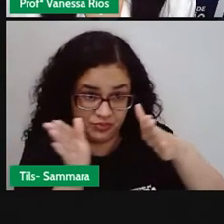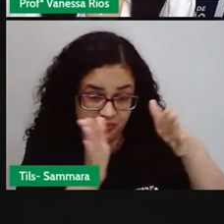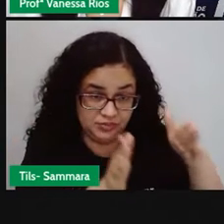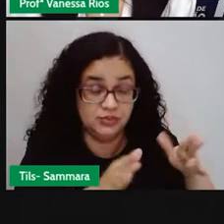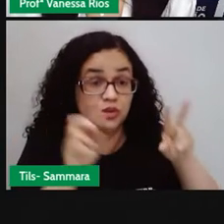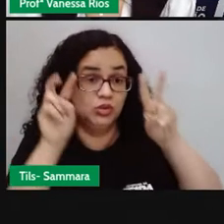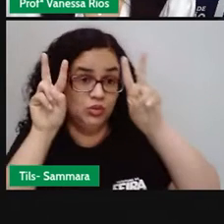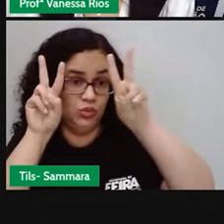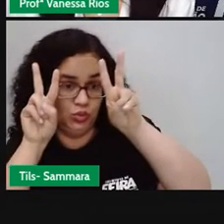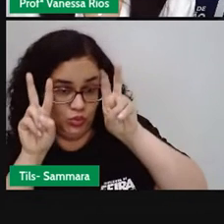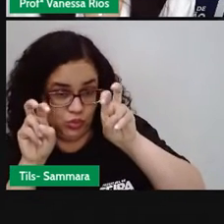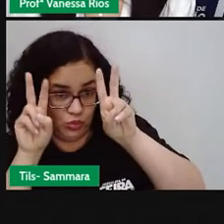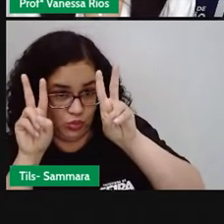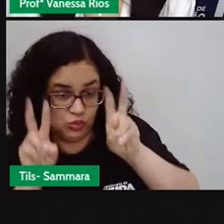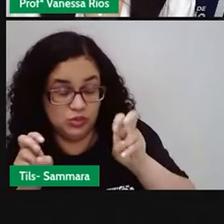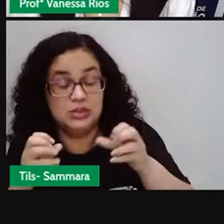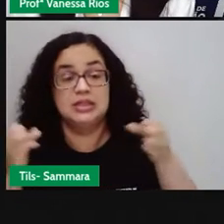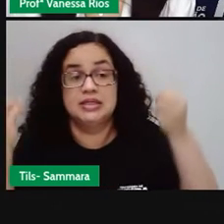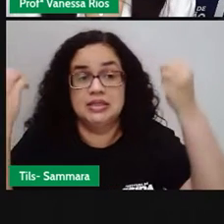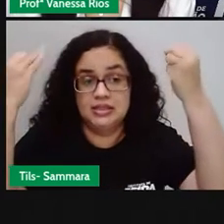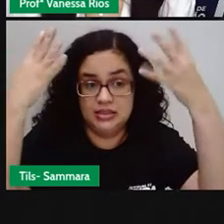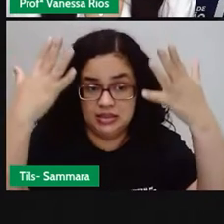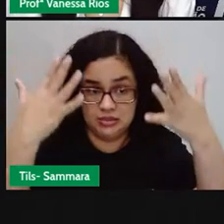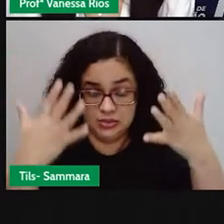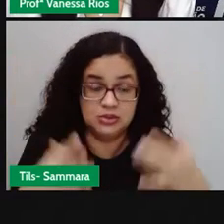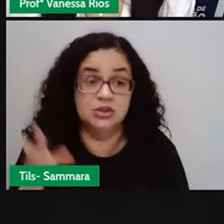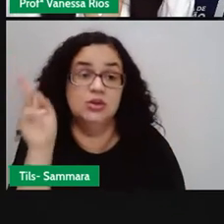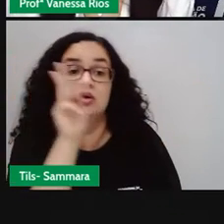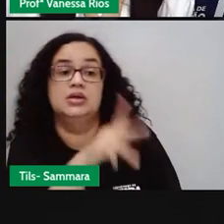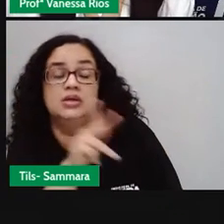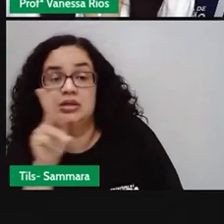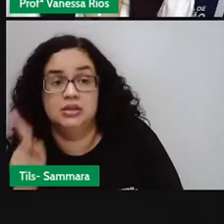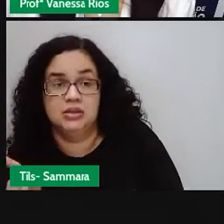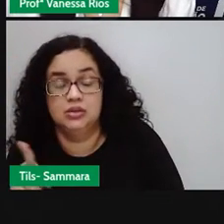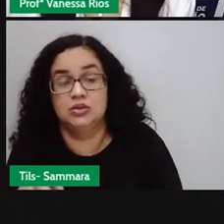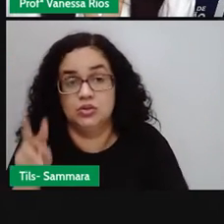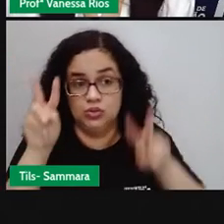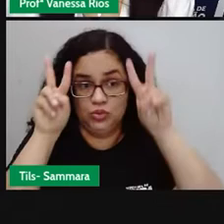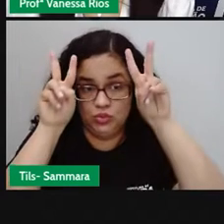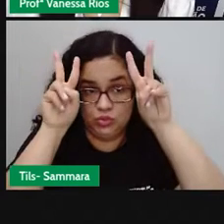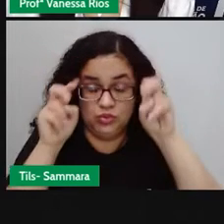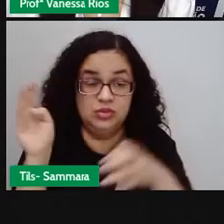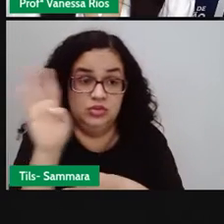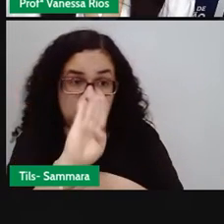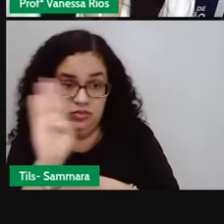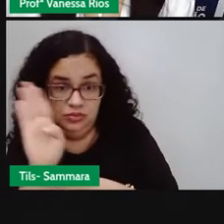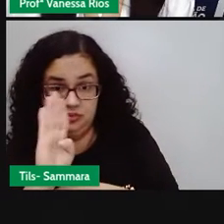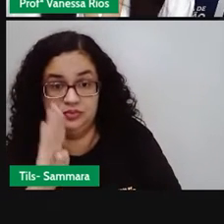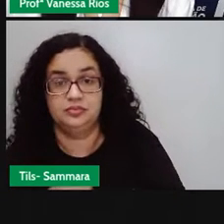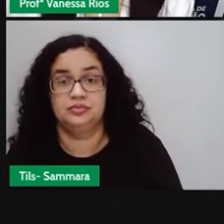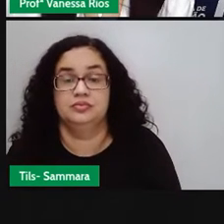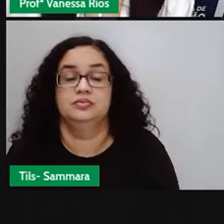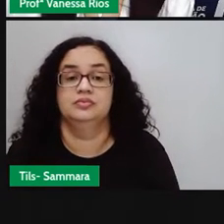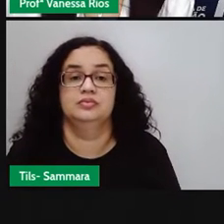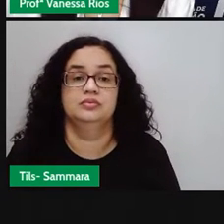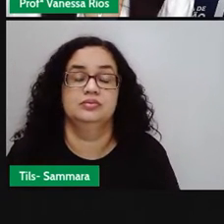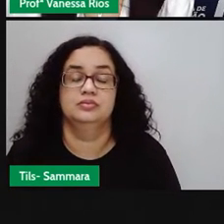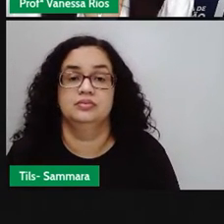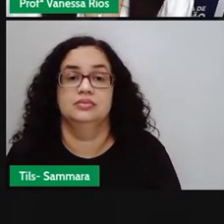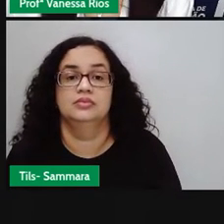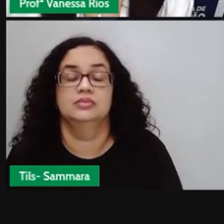dos conteúdos, né? E das explicações que a prova vai passar sobre esse tema nessa videoaula.